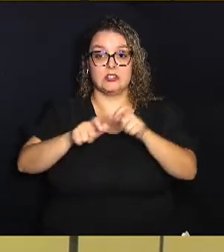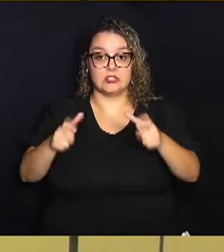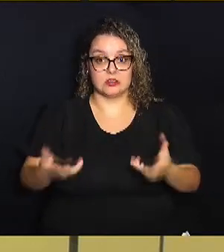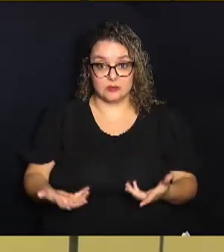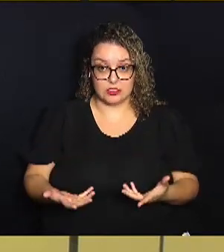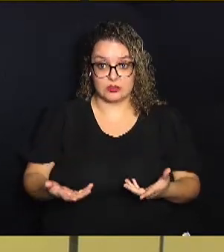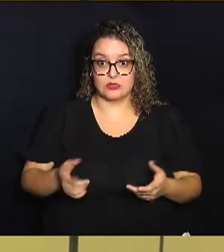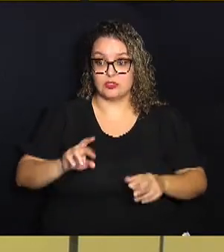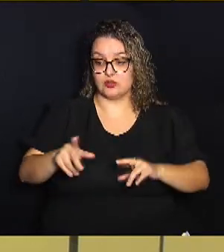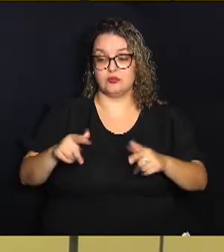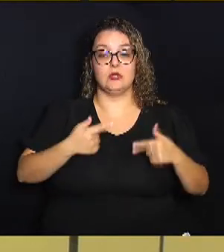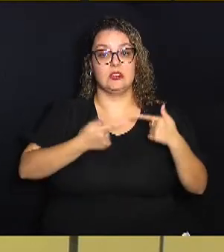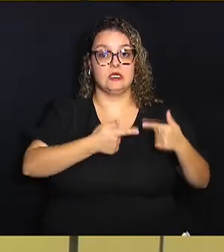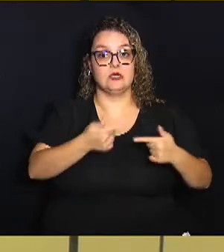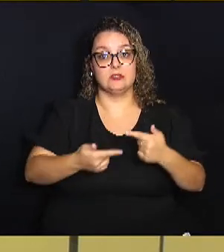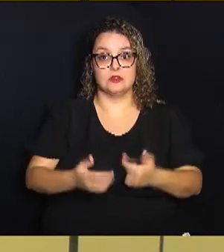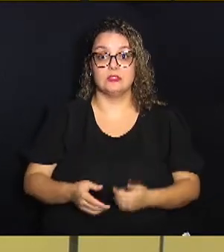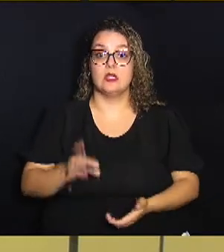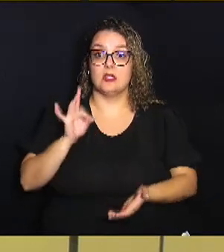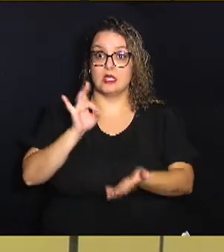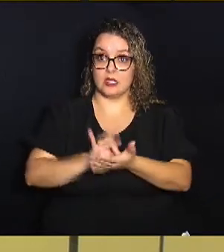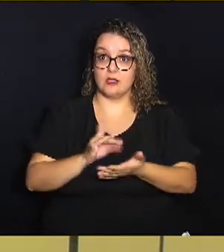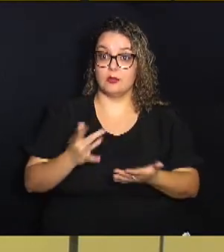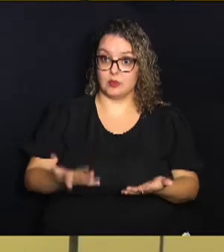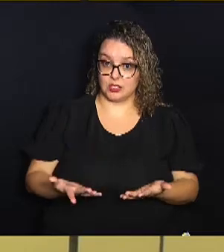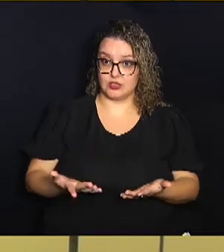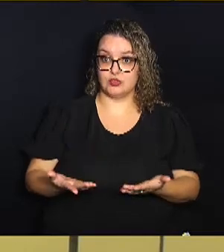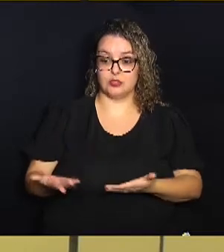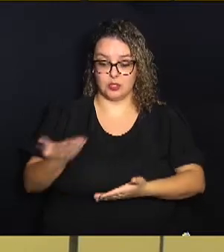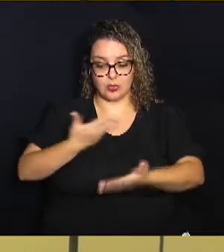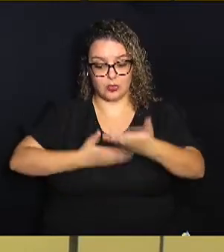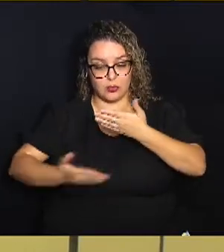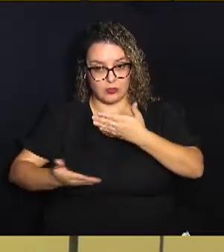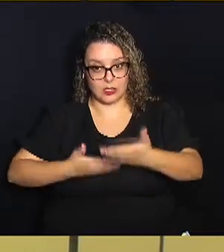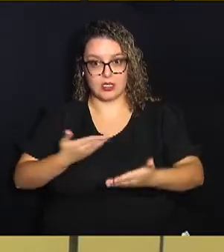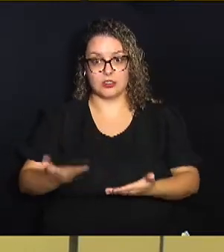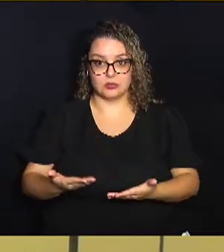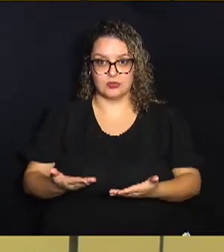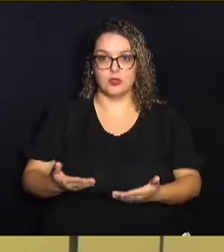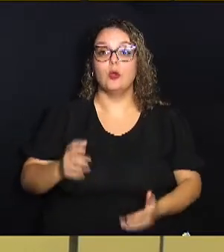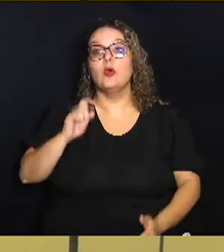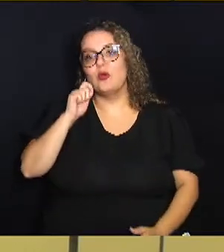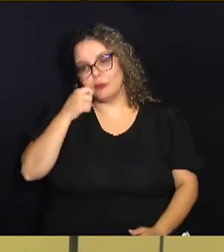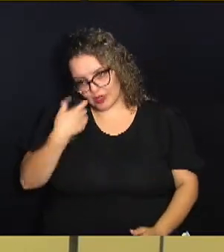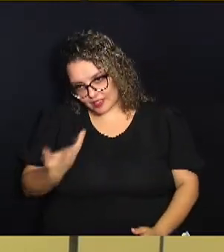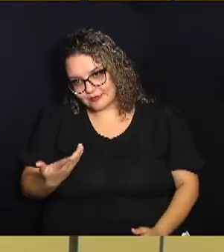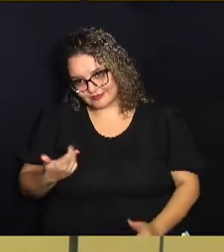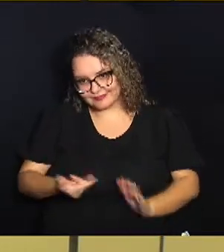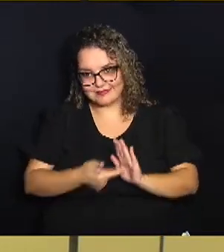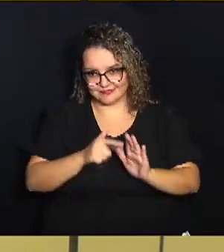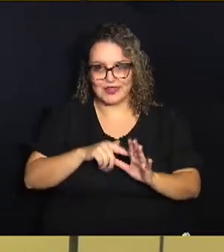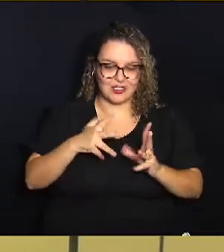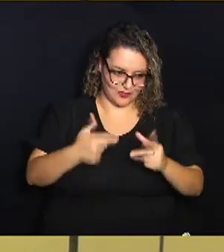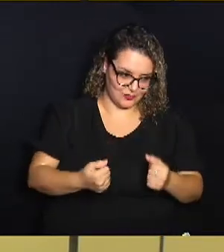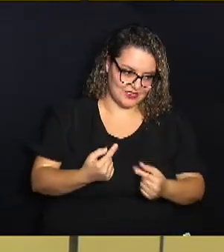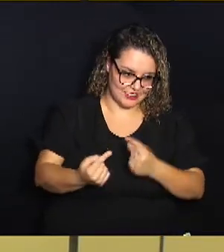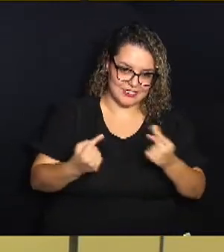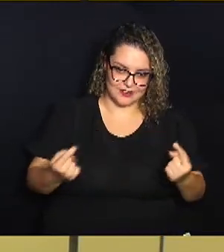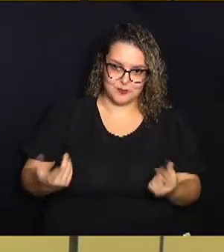de diferentes gerações realmente compartilhem, né, o pão, e todos por o mesmo pão, e cada um com a